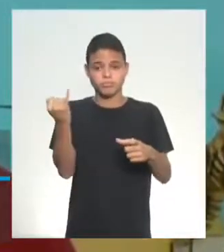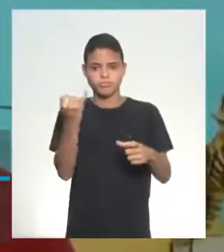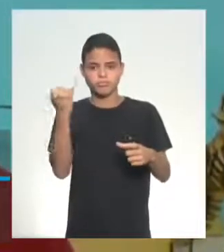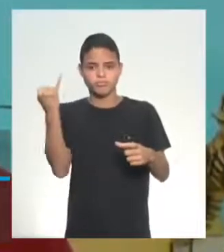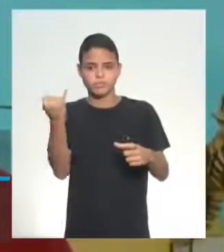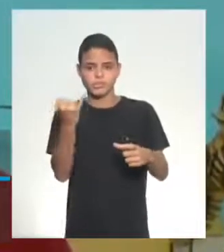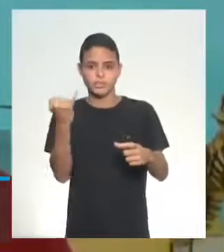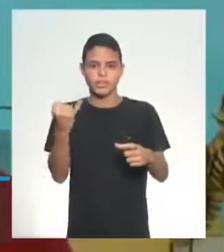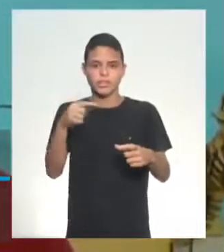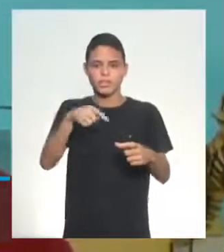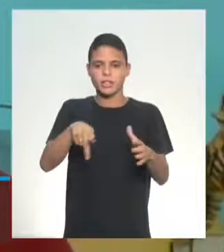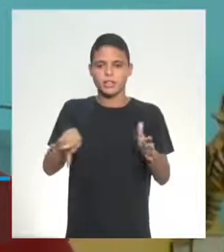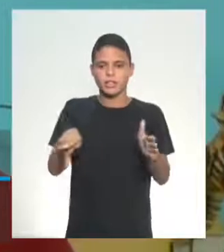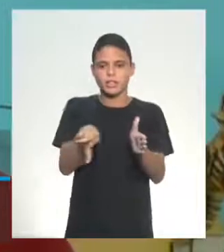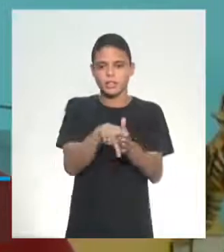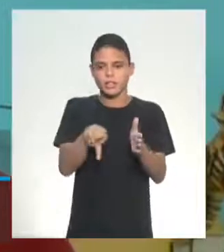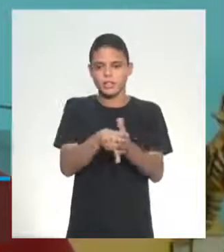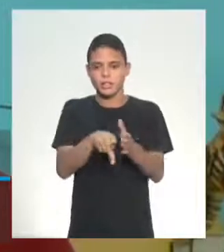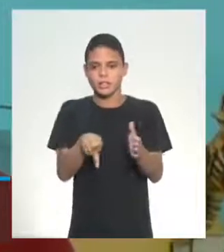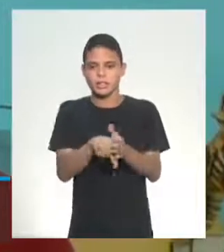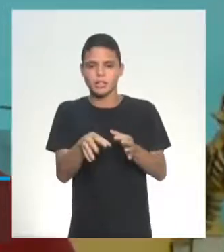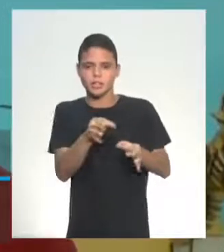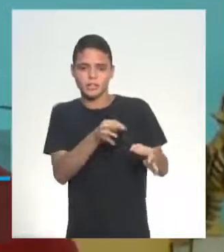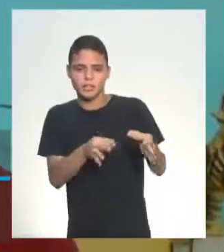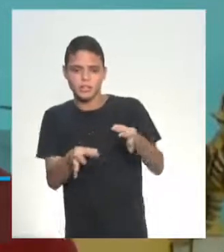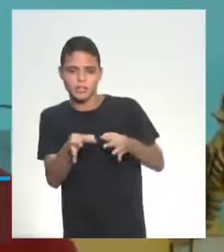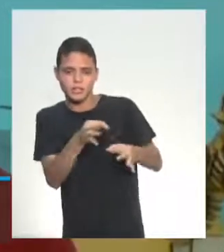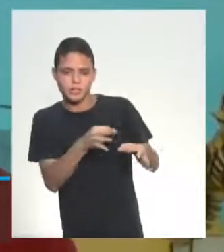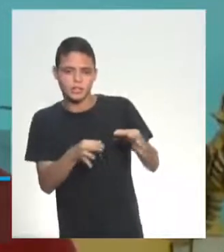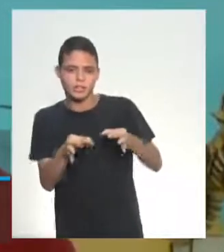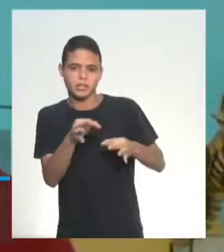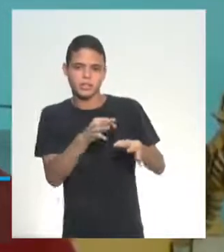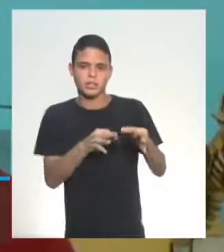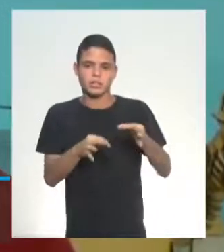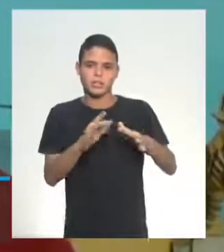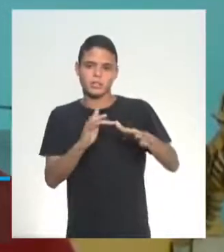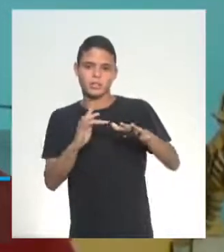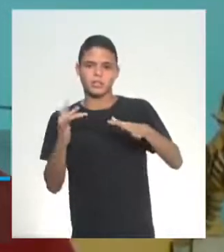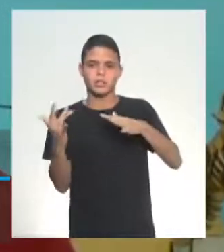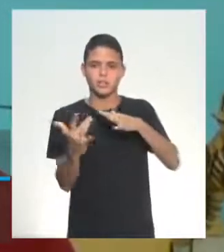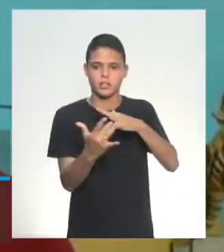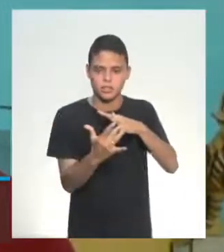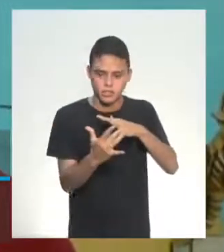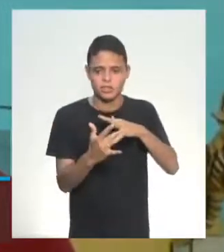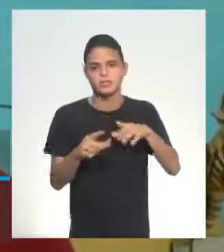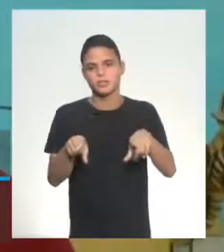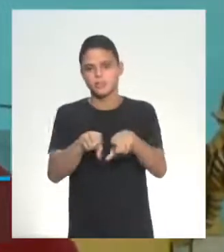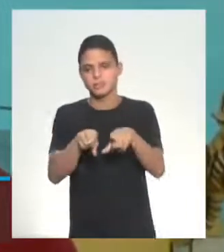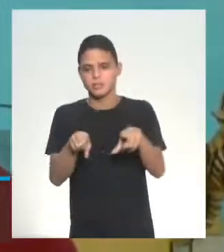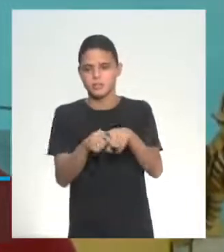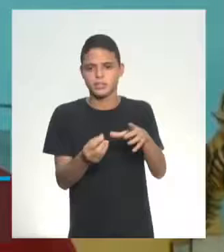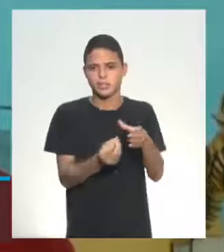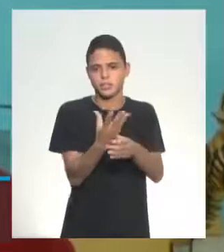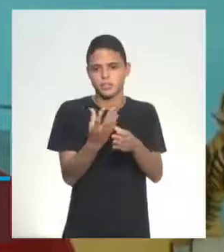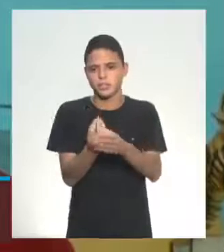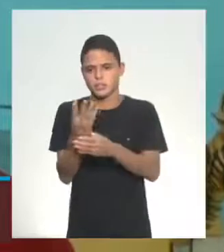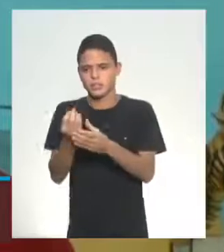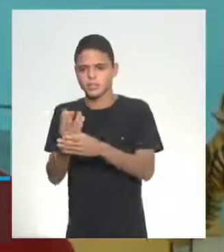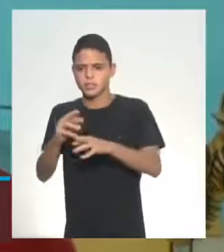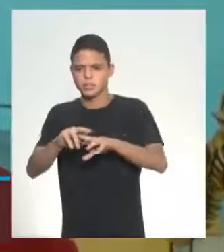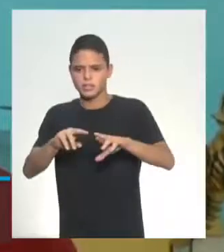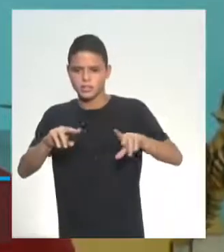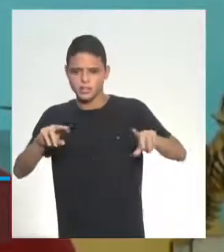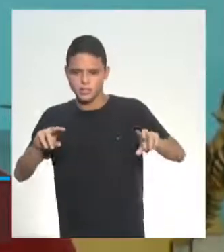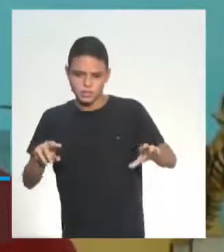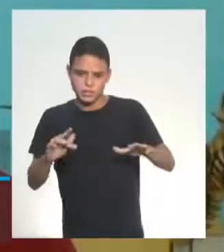chamado Prototipagem e Fabricação Digital. Esse é um espaço para a produção de protótipos a partir de modelos